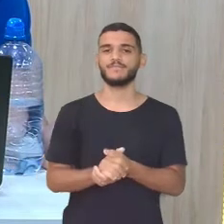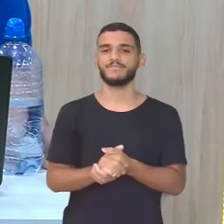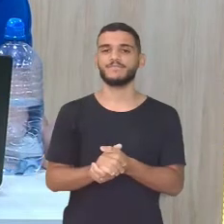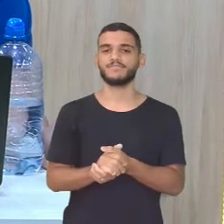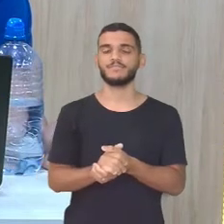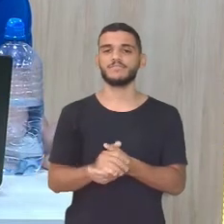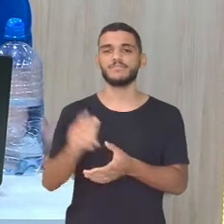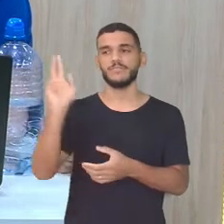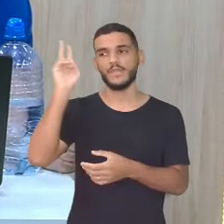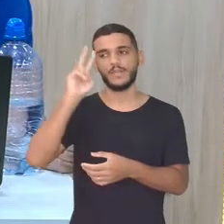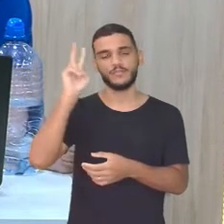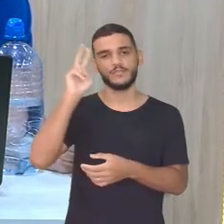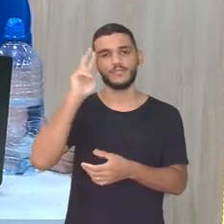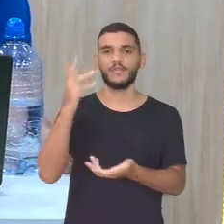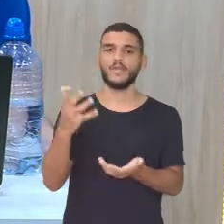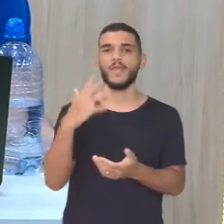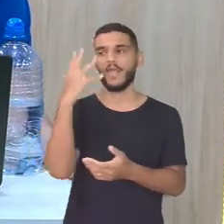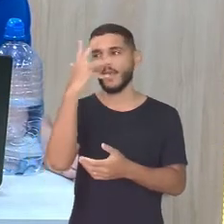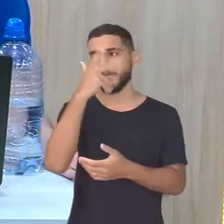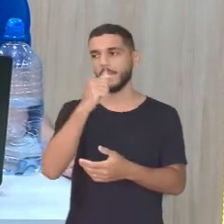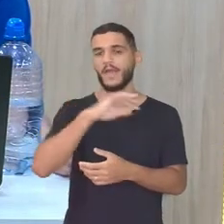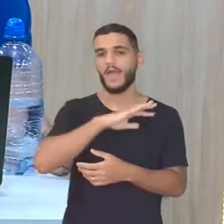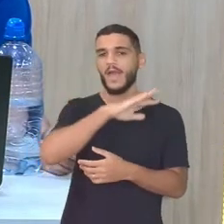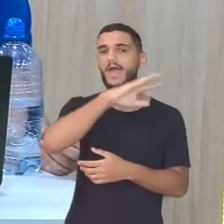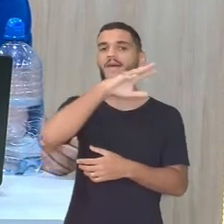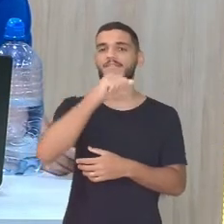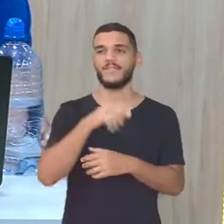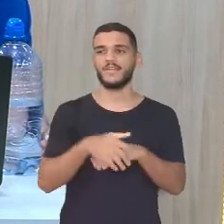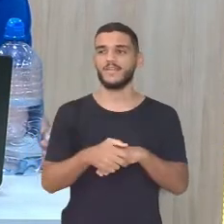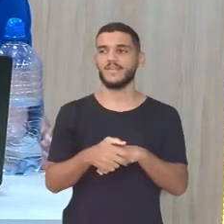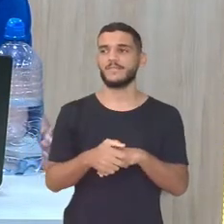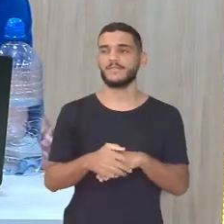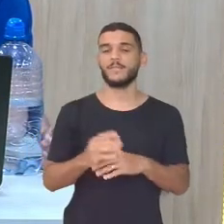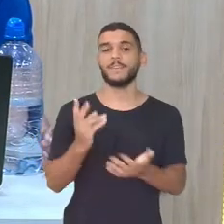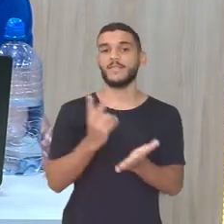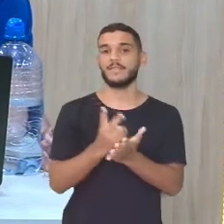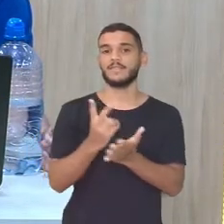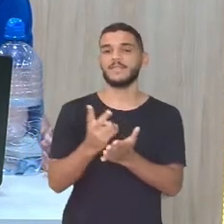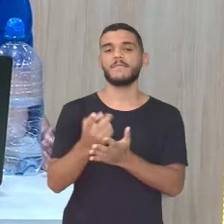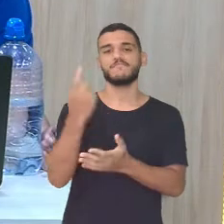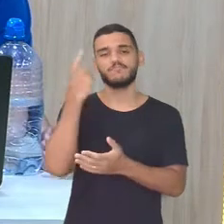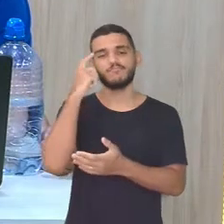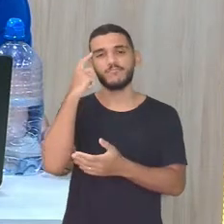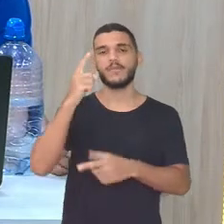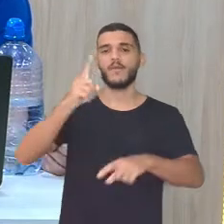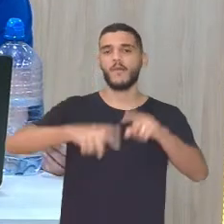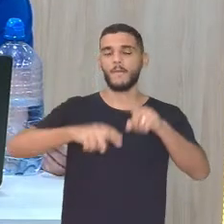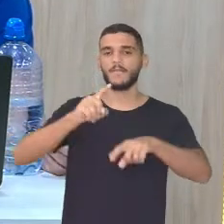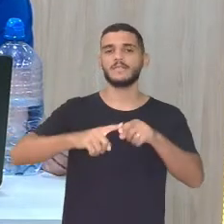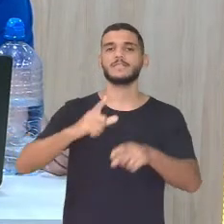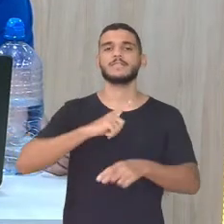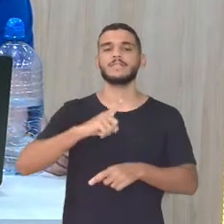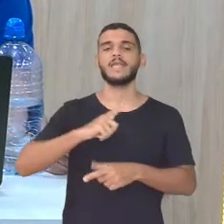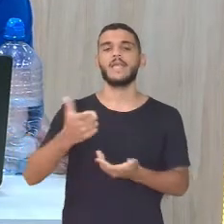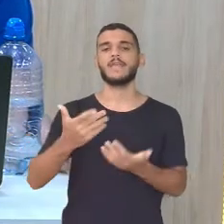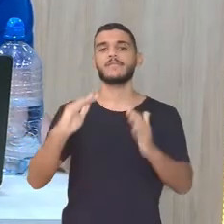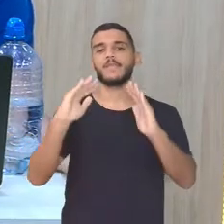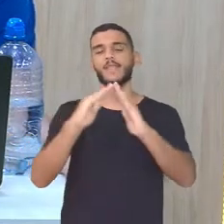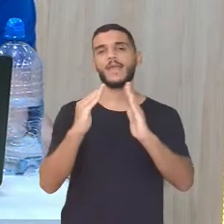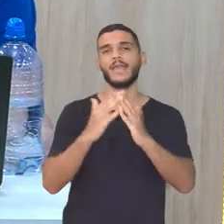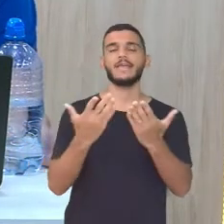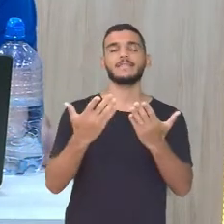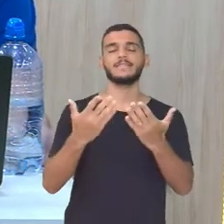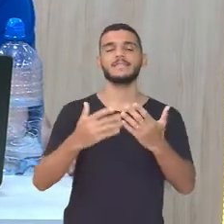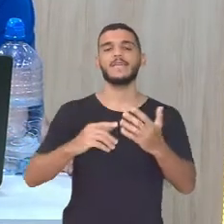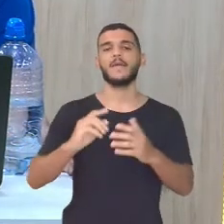da Bela e a Fera. Exato. Toda vez que eu penso naqueles objetos que tem ali na casa da Bela e a Fera,